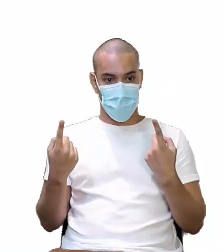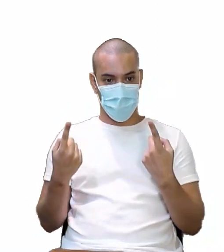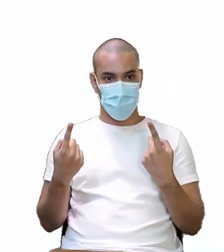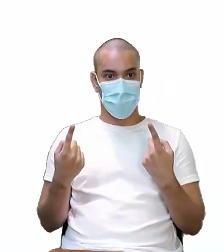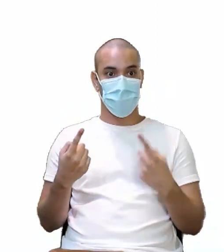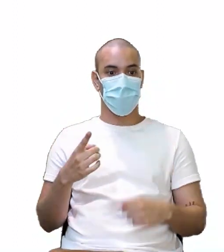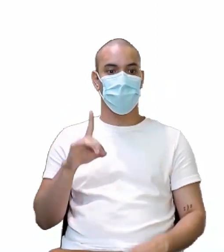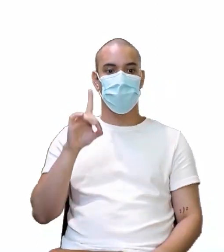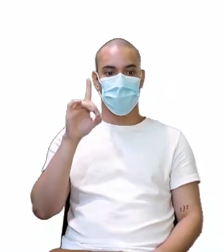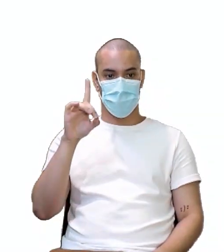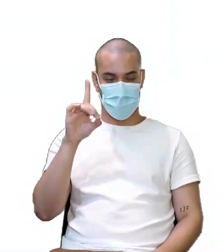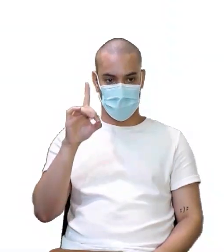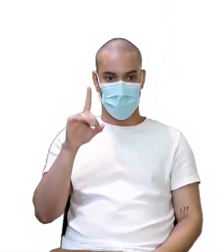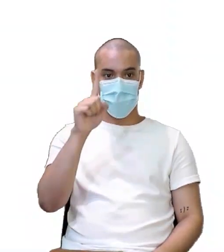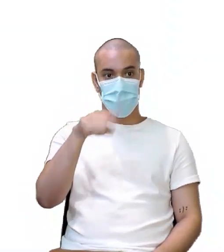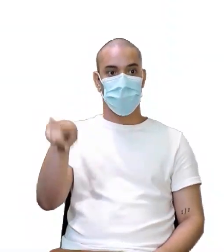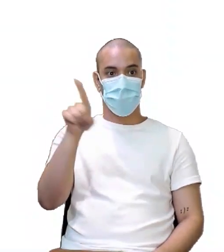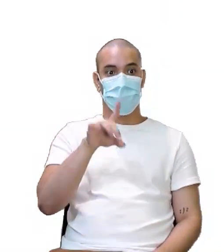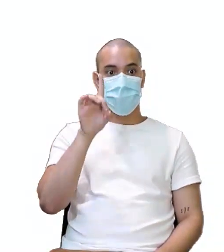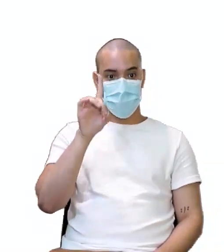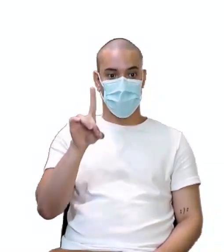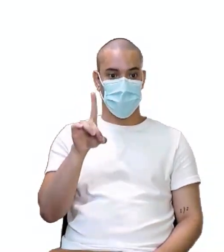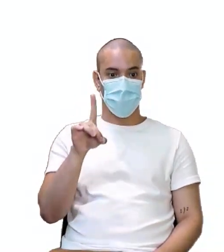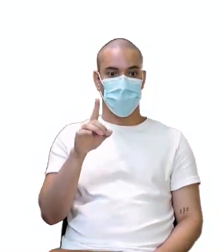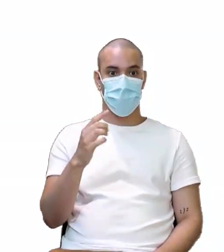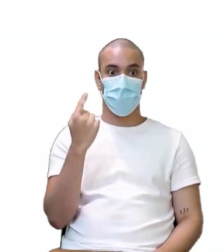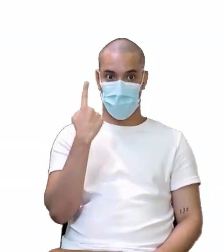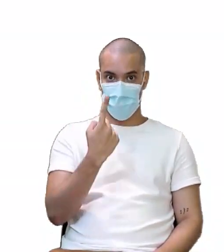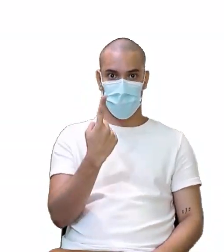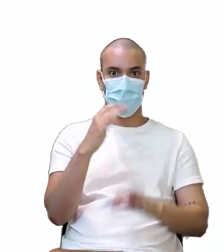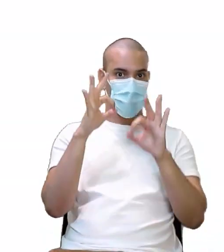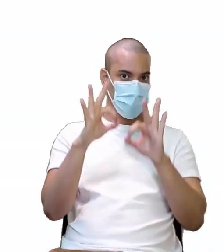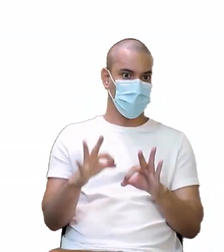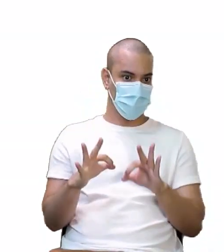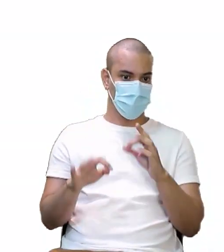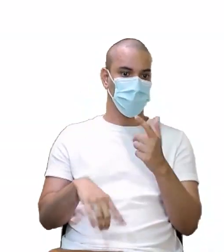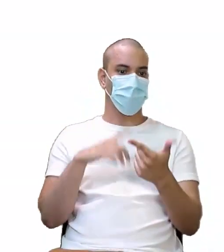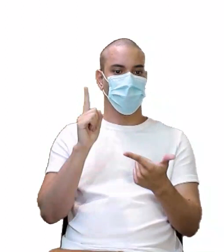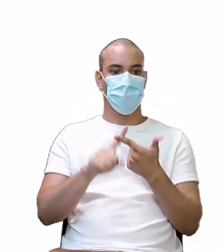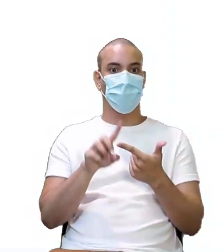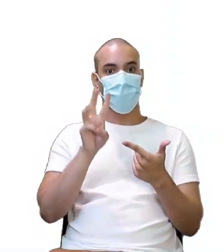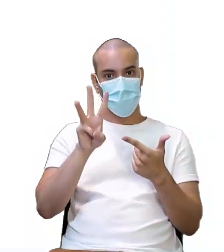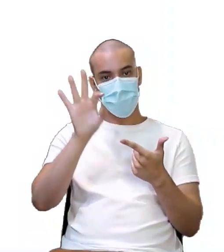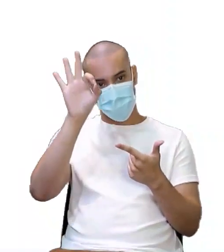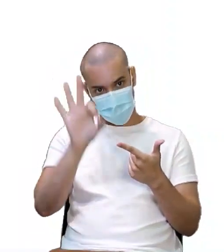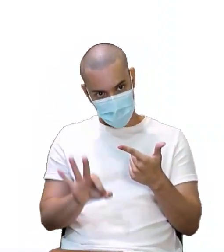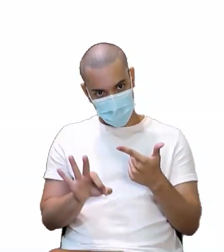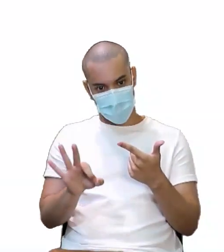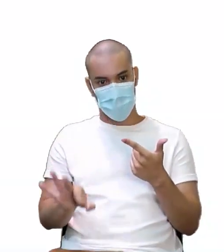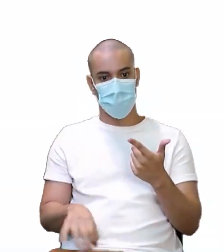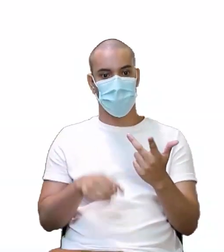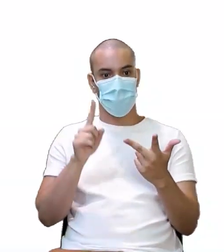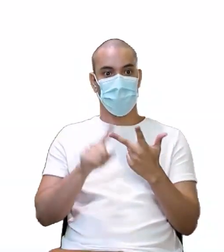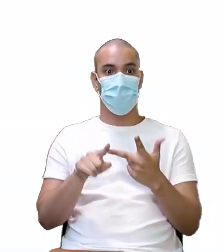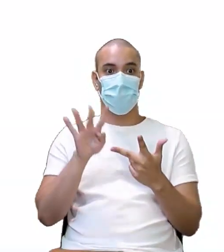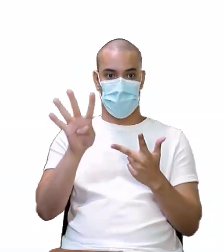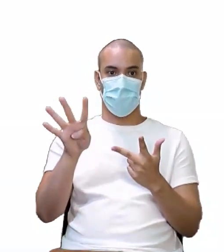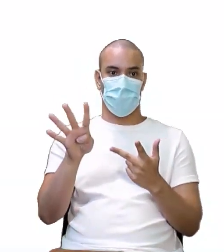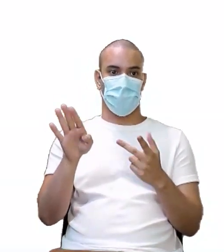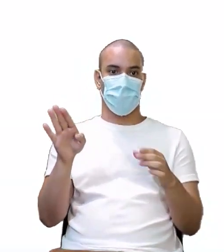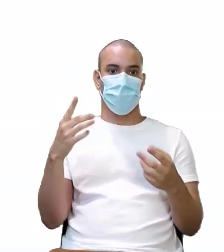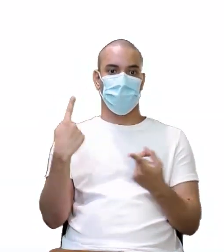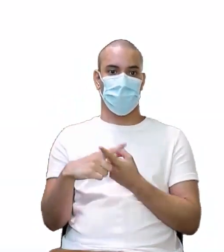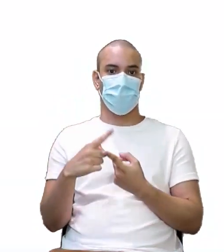D. Aliás, alternativa D. 1 estava correta, a 3 estava correta e a 4,